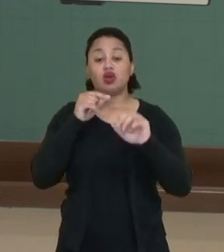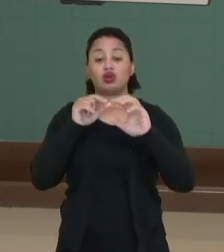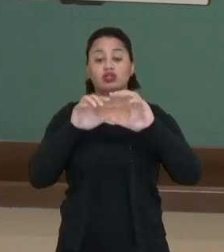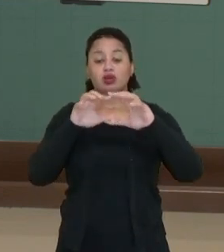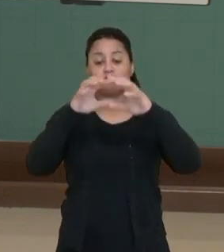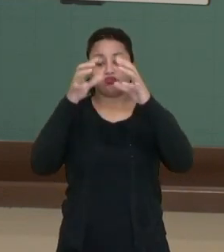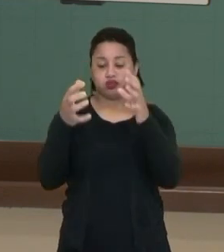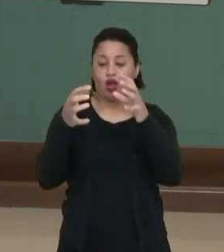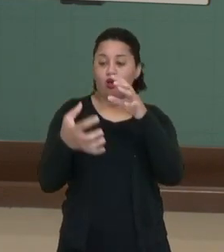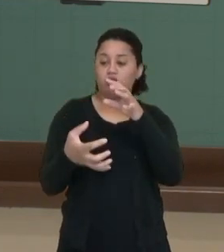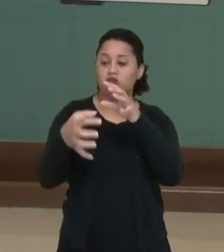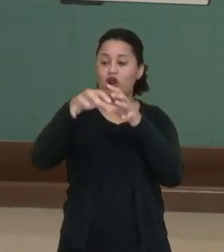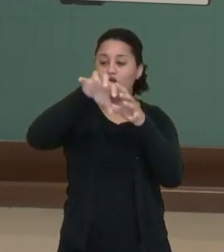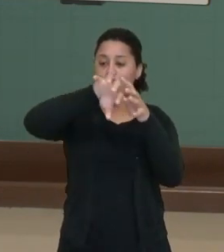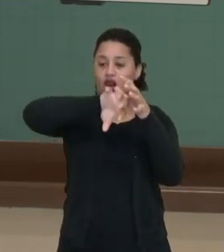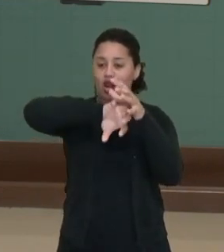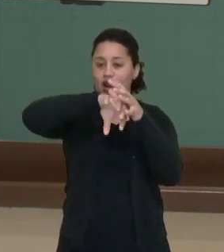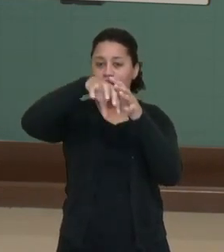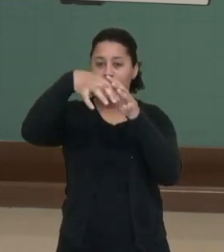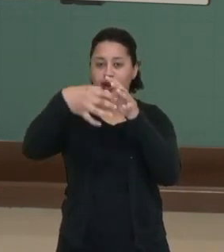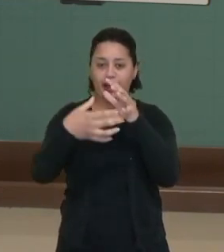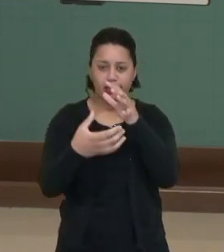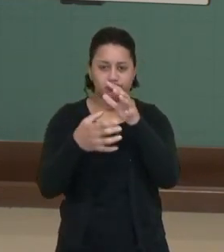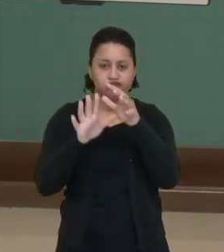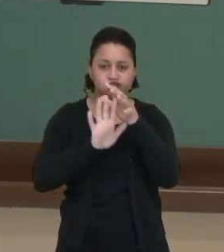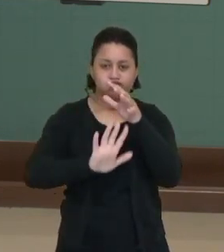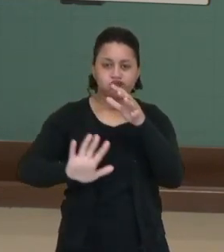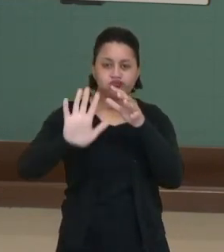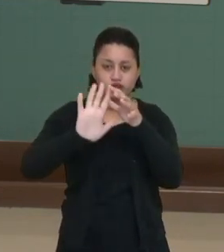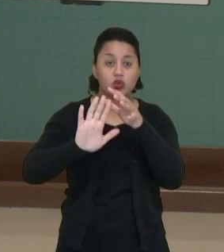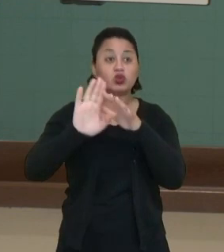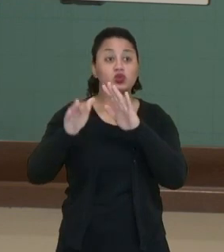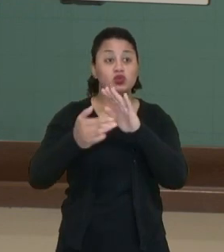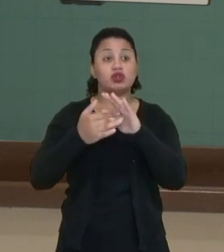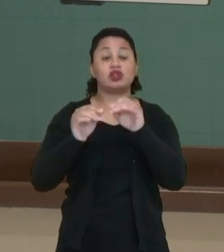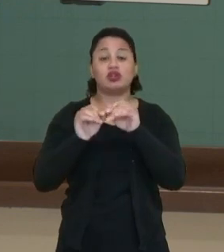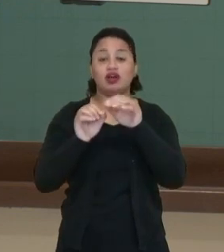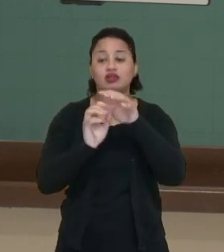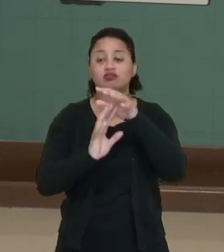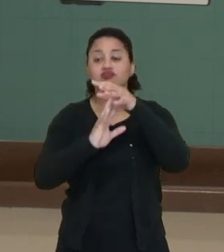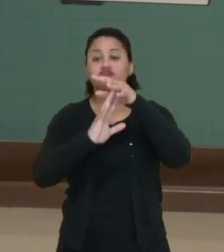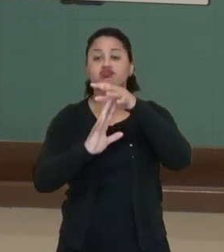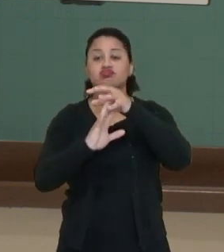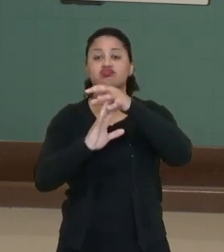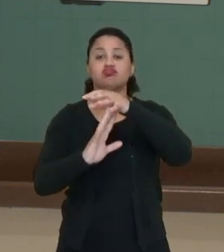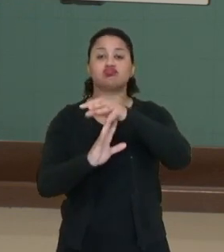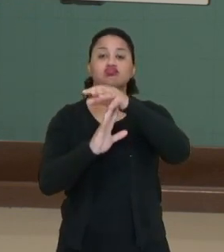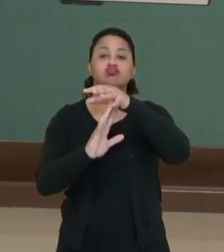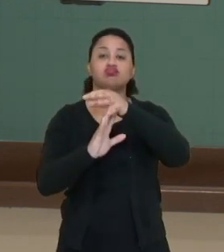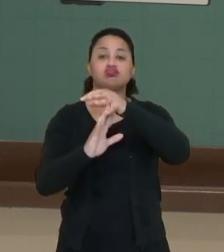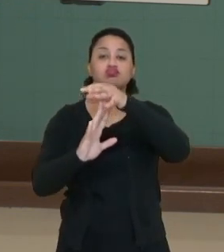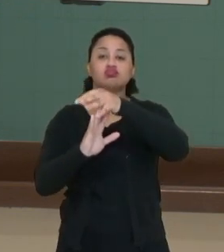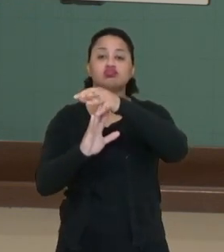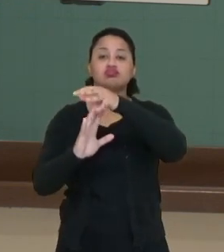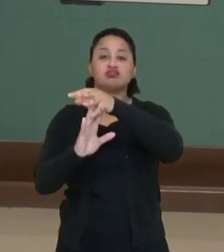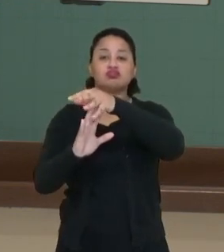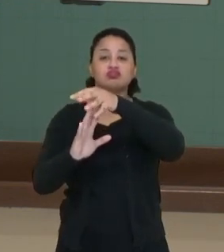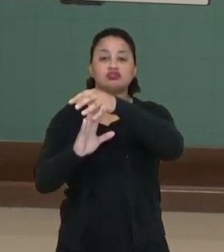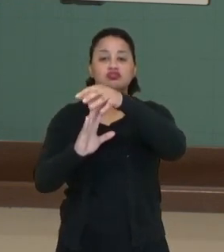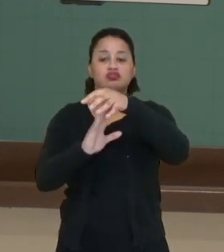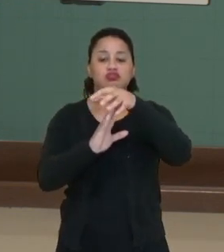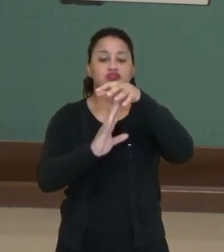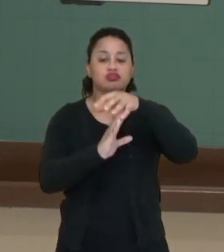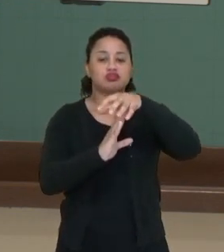todo o interior do balão. Com isso, ele vai pressionando, vamos dizer assim, a parede interna dos